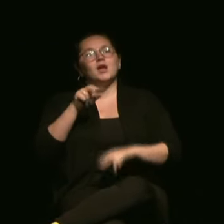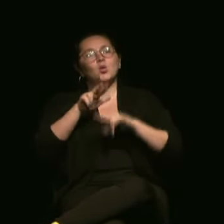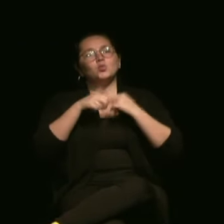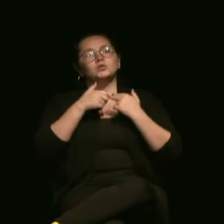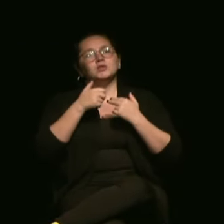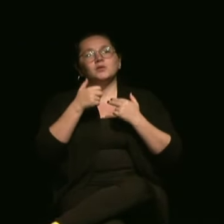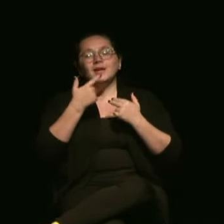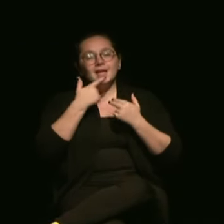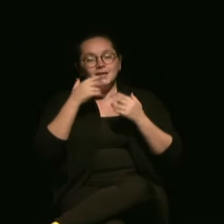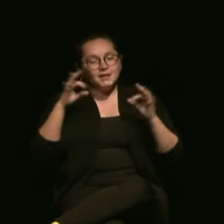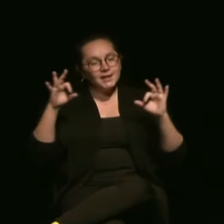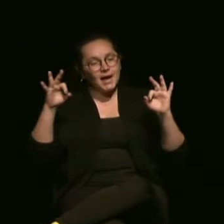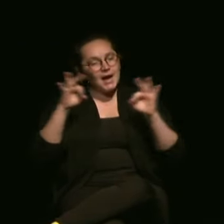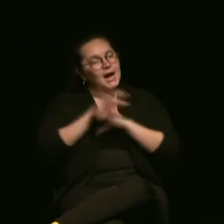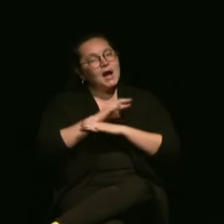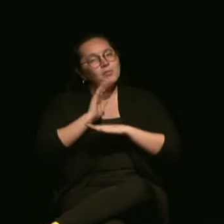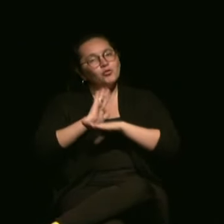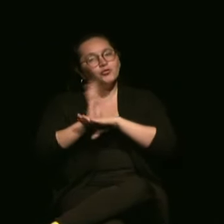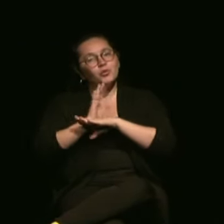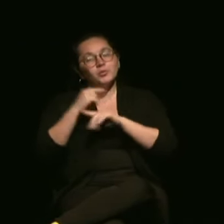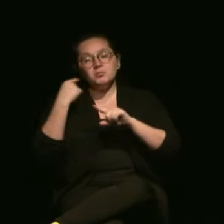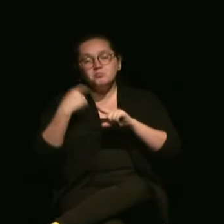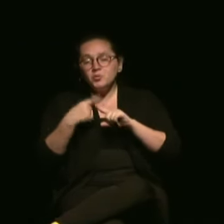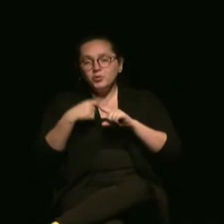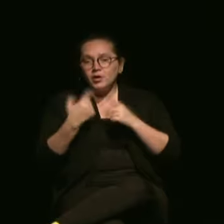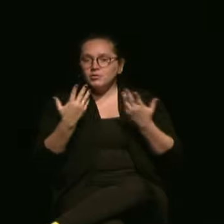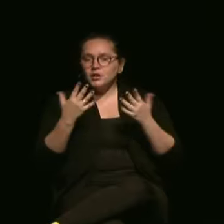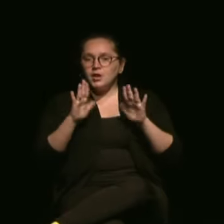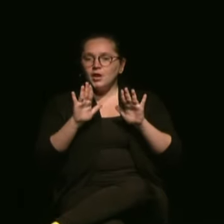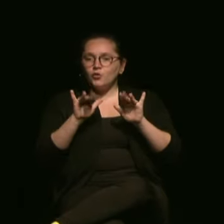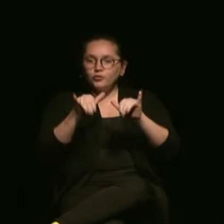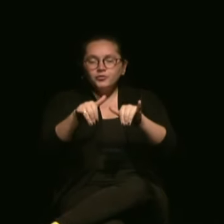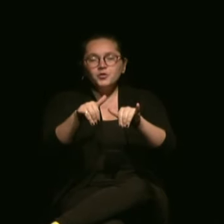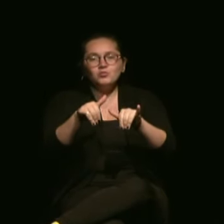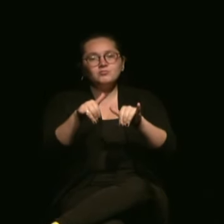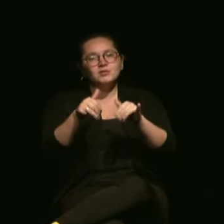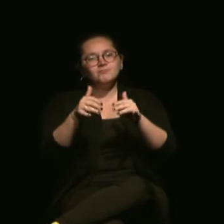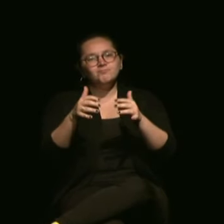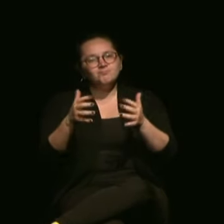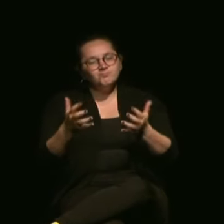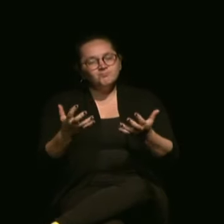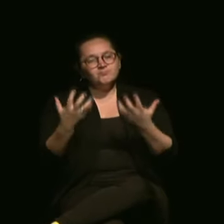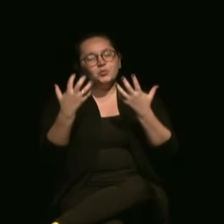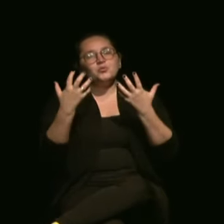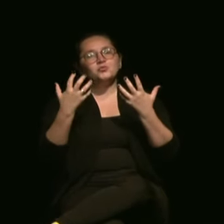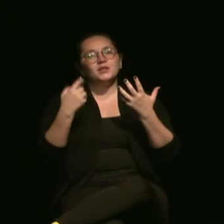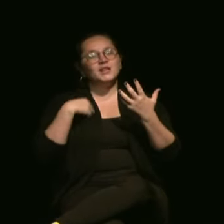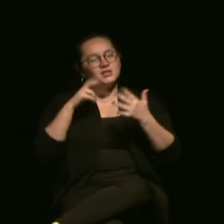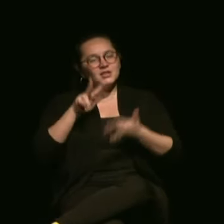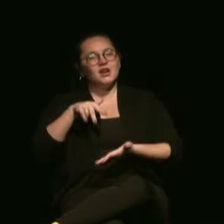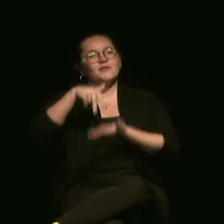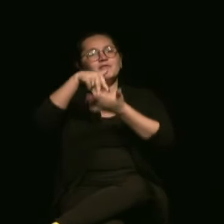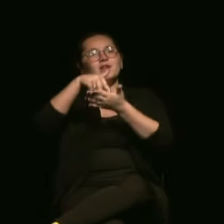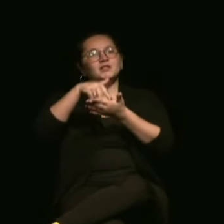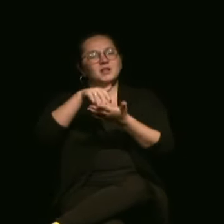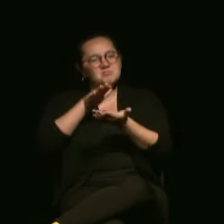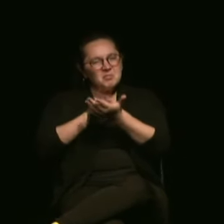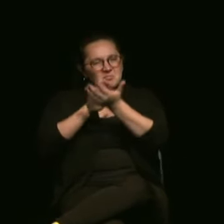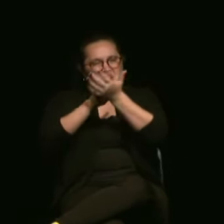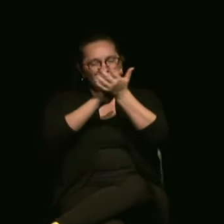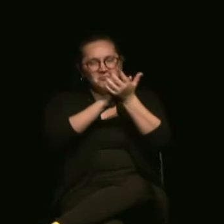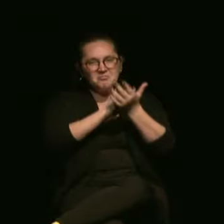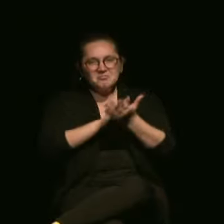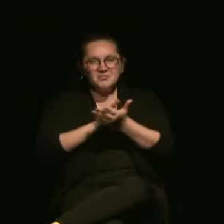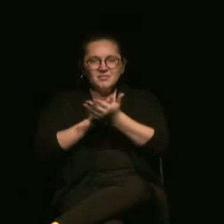ele não termina o filme, porque seria um final absolutamente redentor daqueles que a gente levanta na cadeira e começa a aplaudir. E